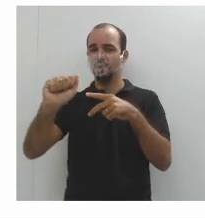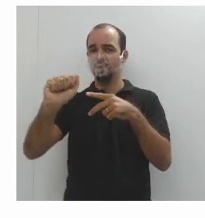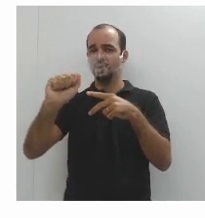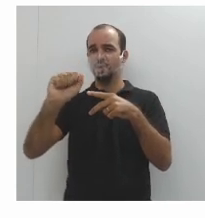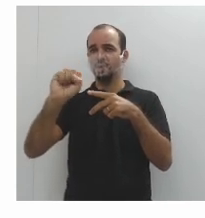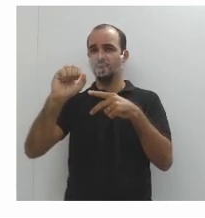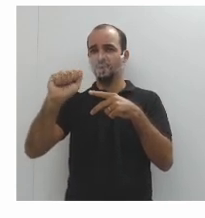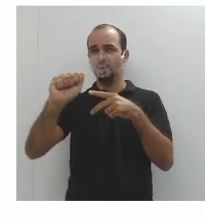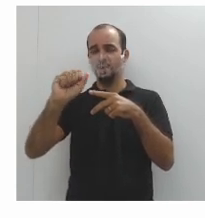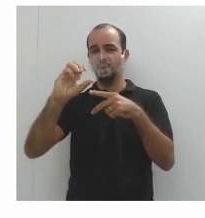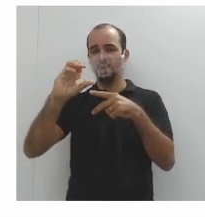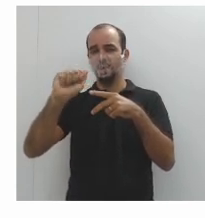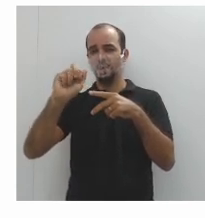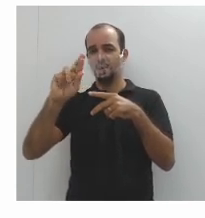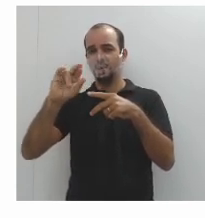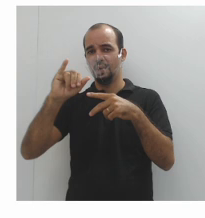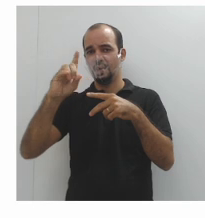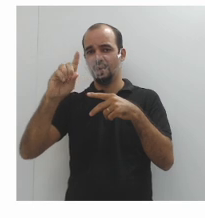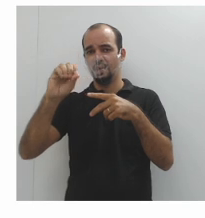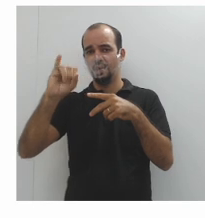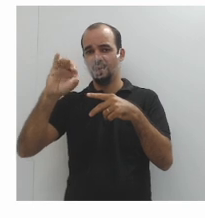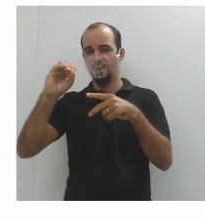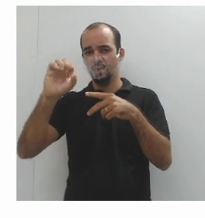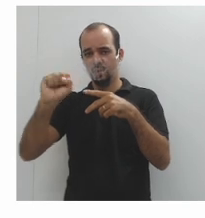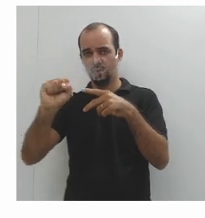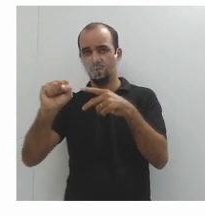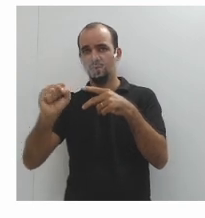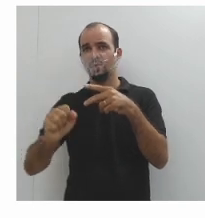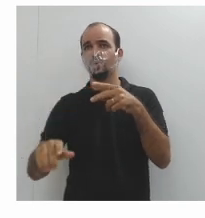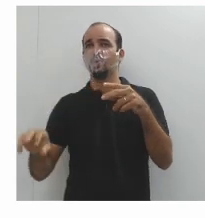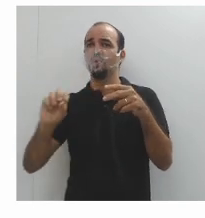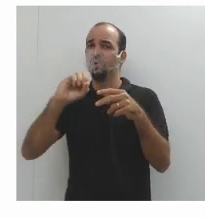Um exemplo de